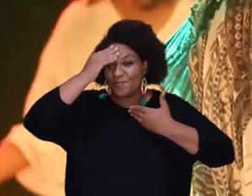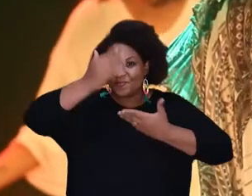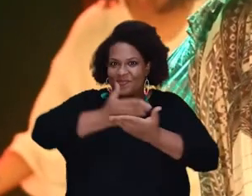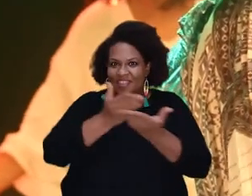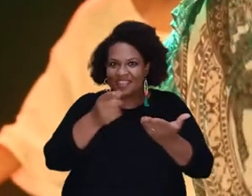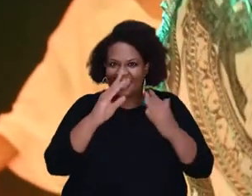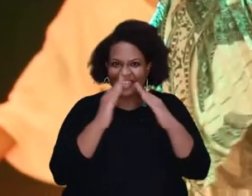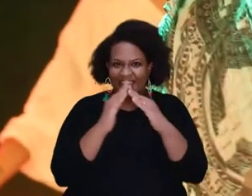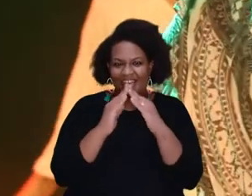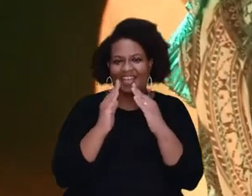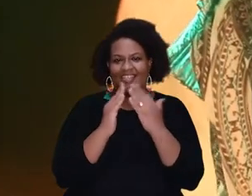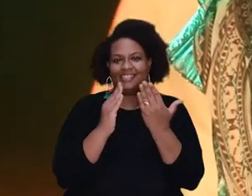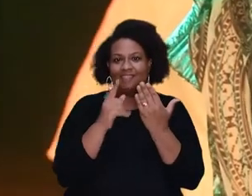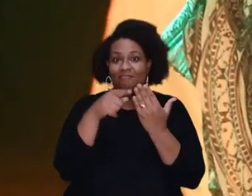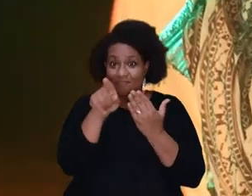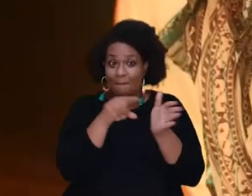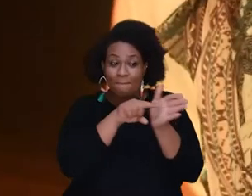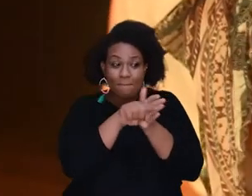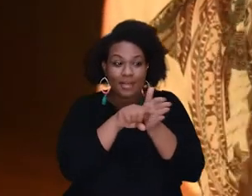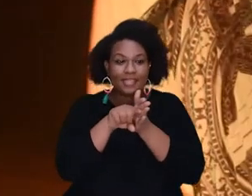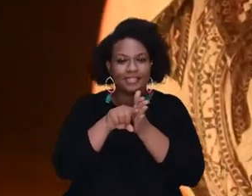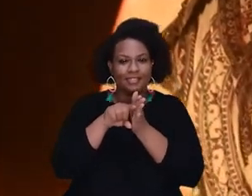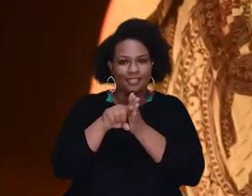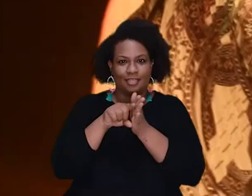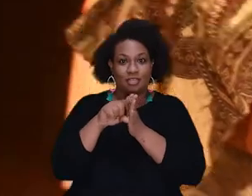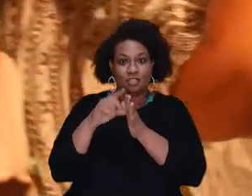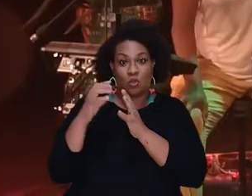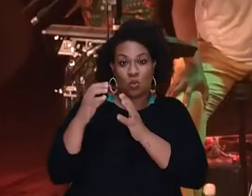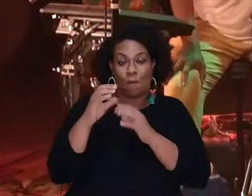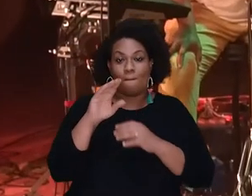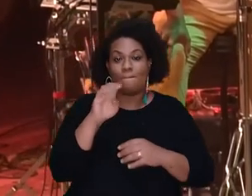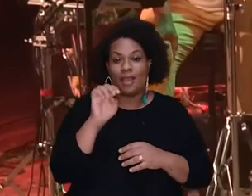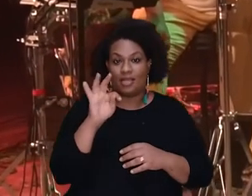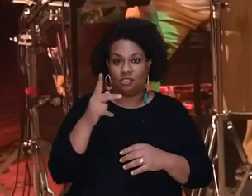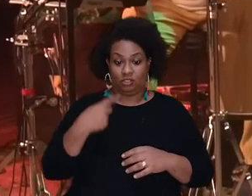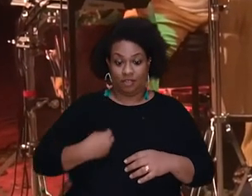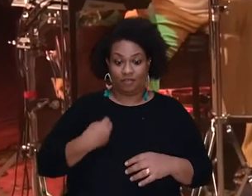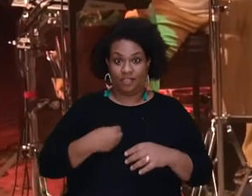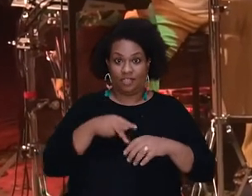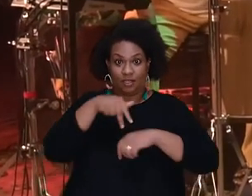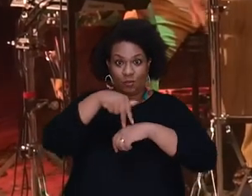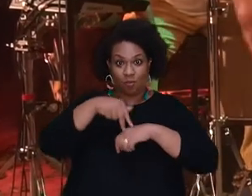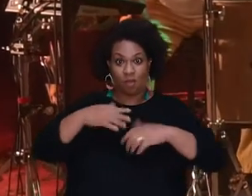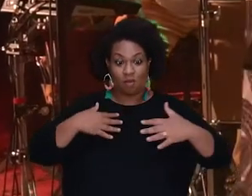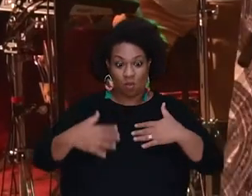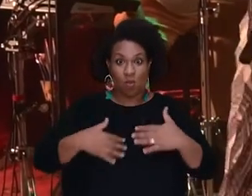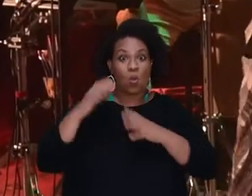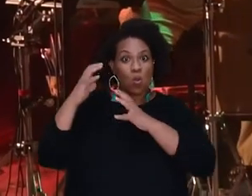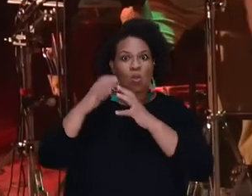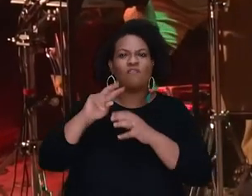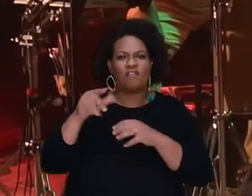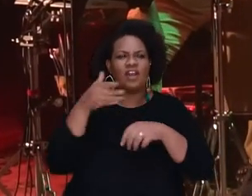isso, gente. Agradeço bastante. Vocês que estão em casa, vão pesquisar Coco de Bete. A gente está aqui bonito no